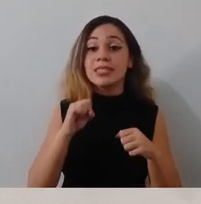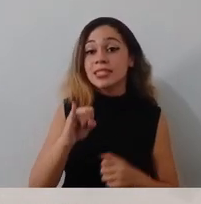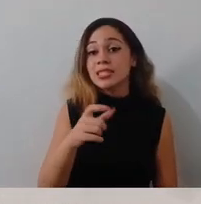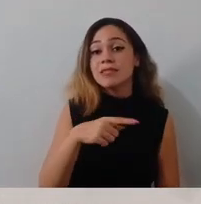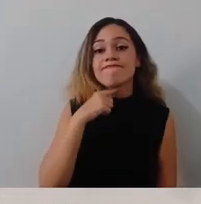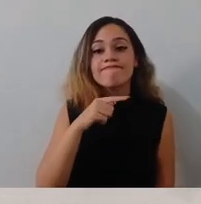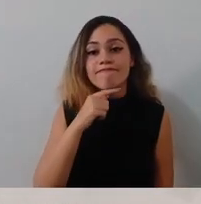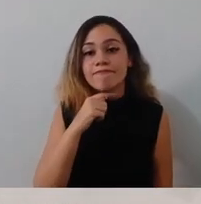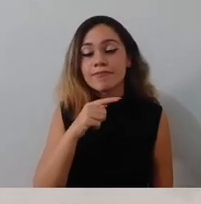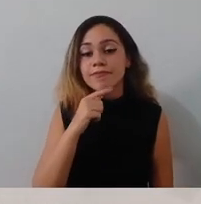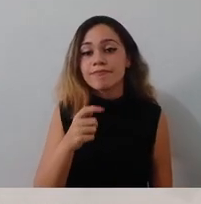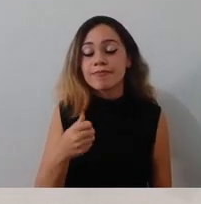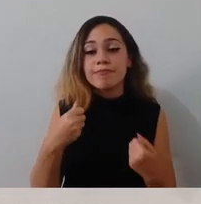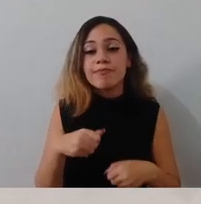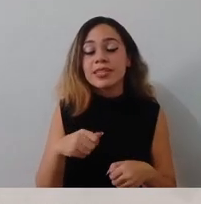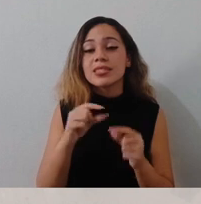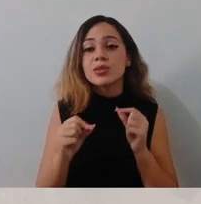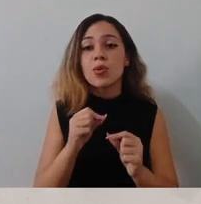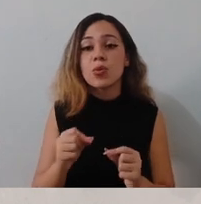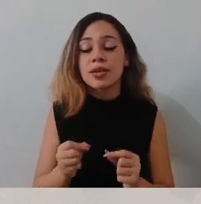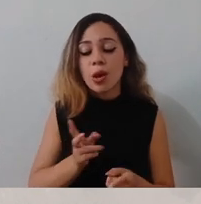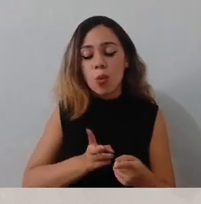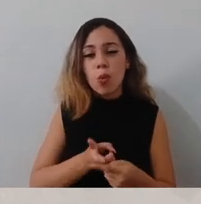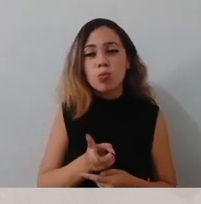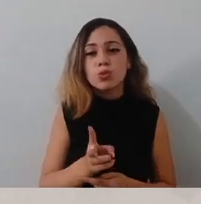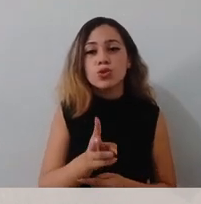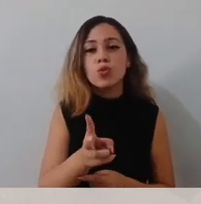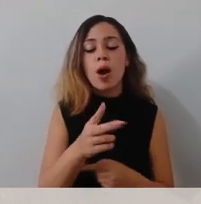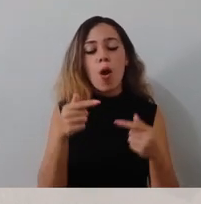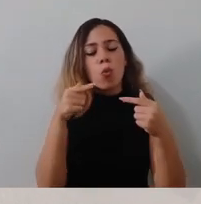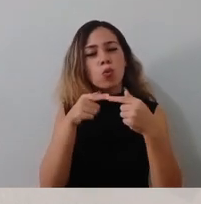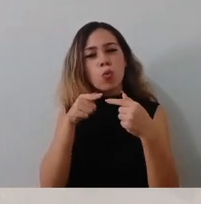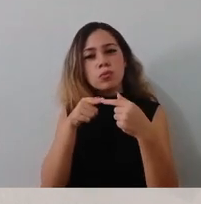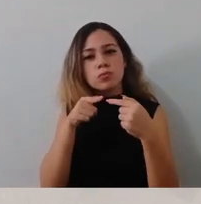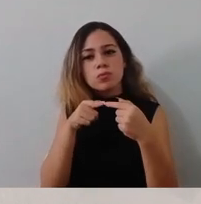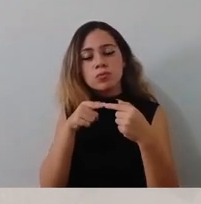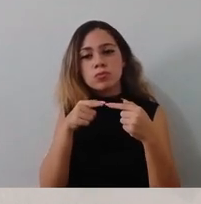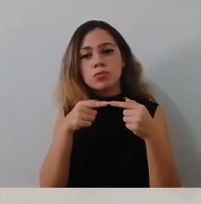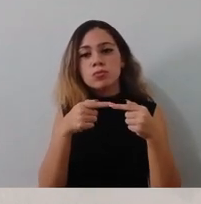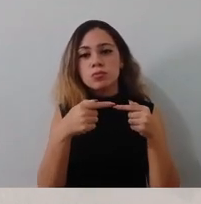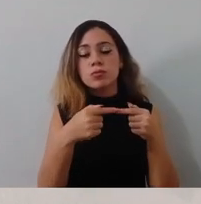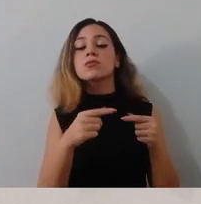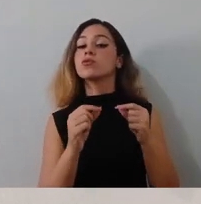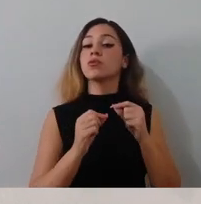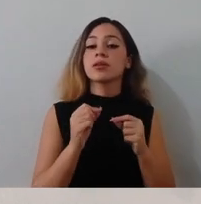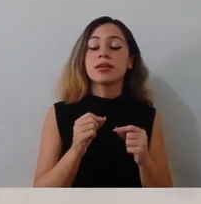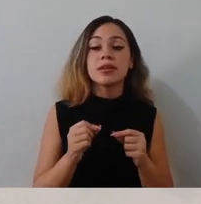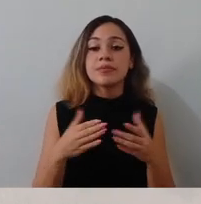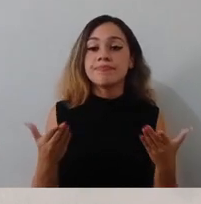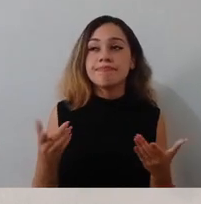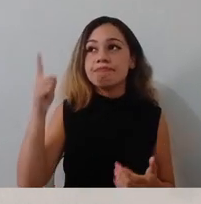não conseguir, tenta pelo menos manter o contato, nem que